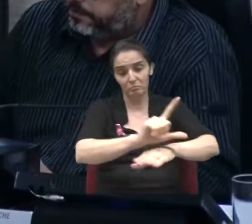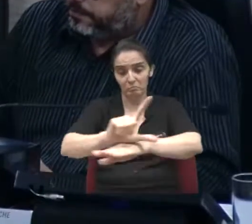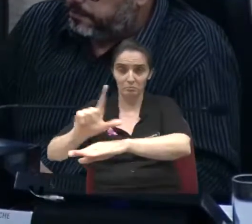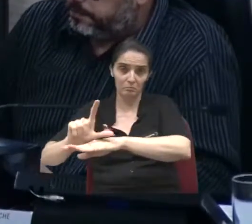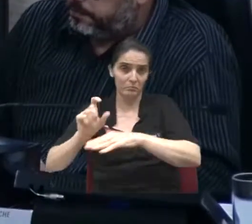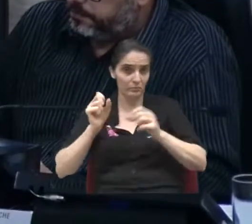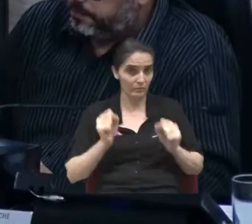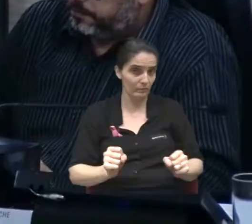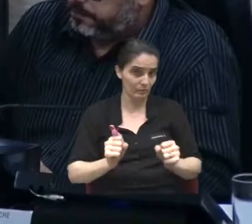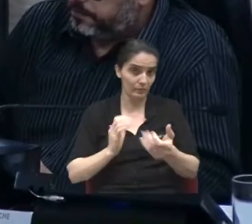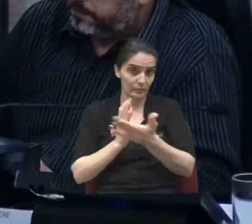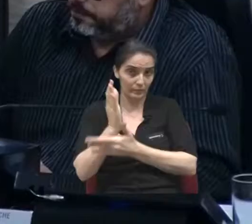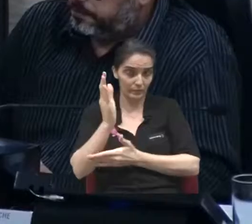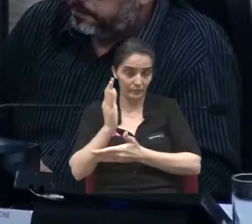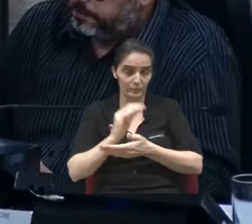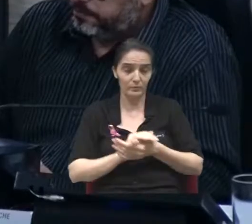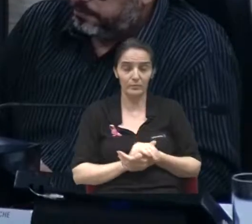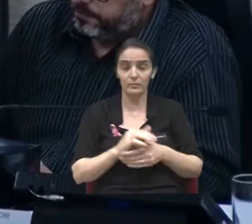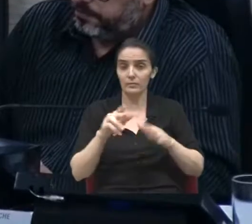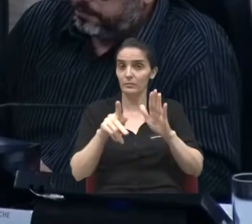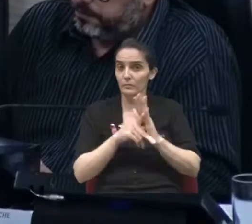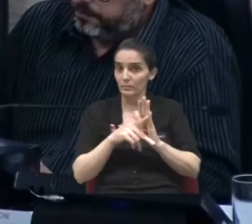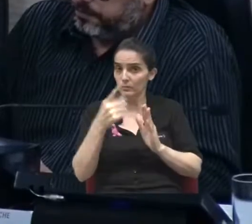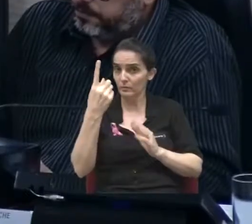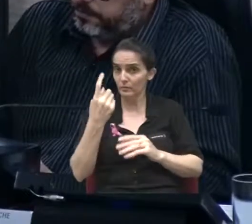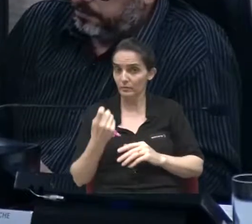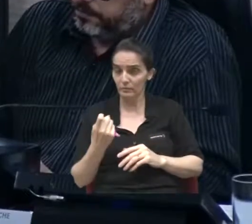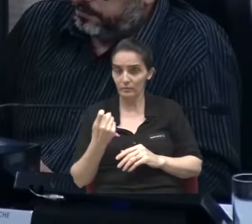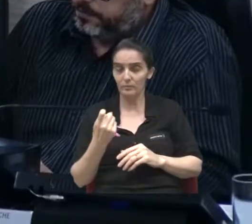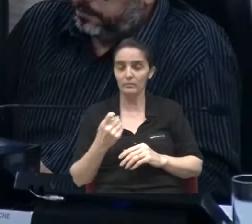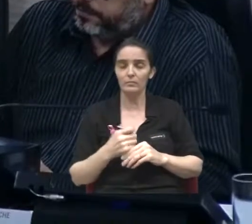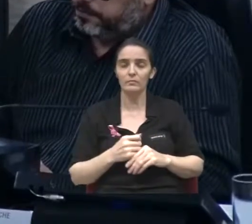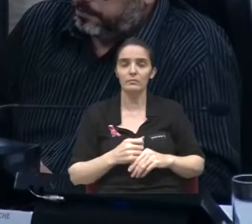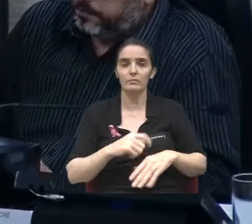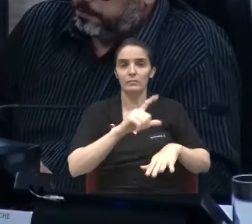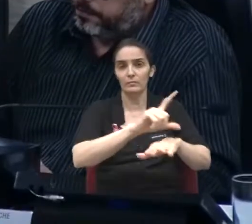como era um projeto único em comércio e indústria,